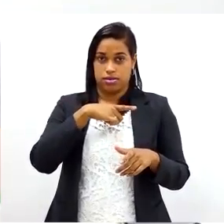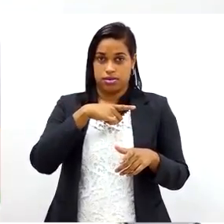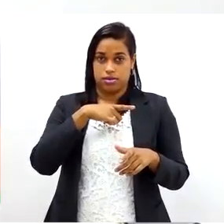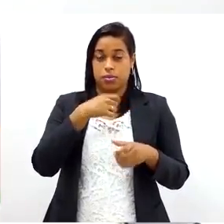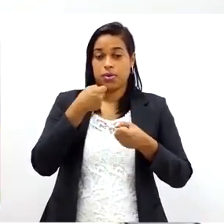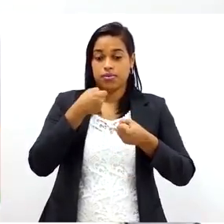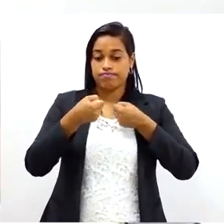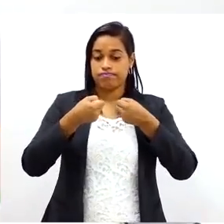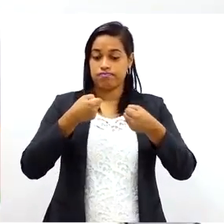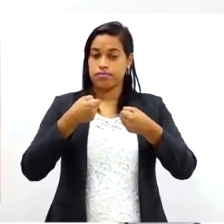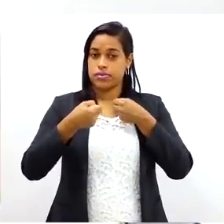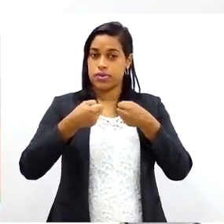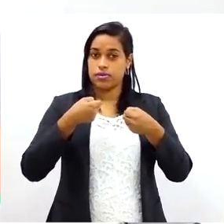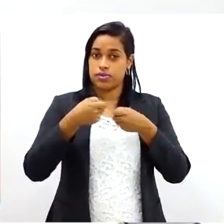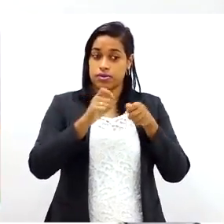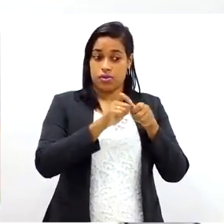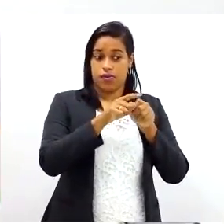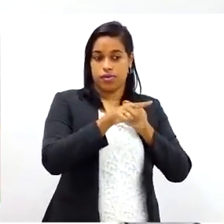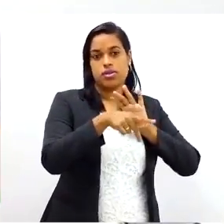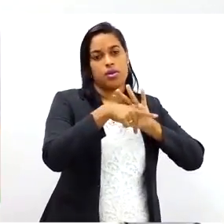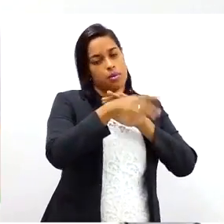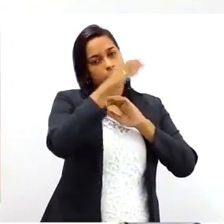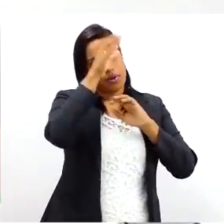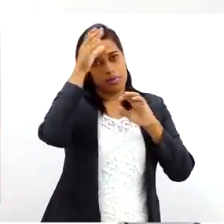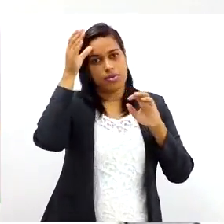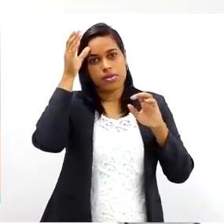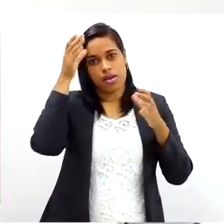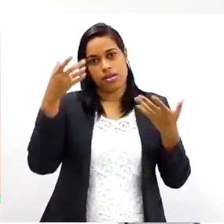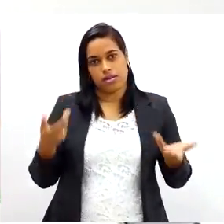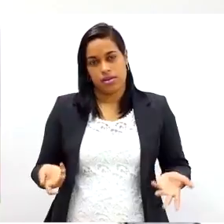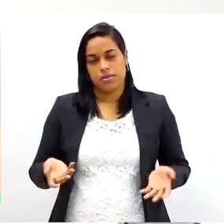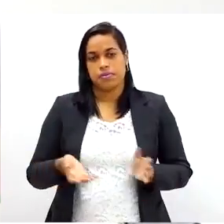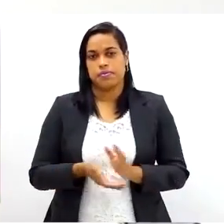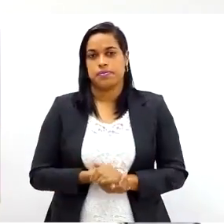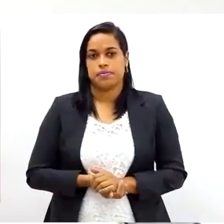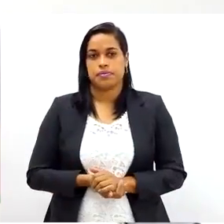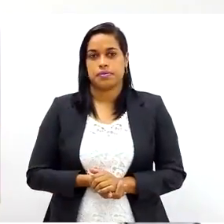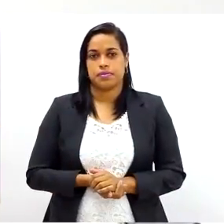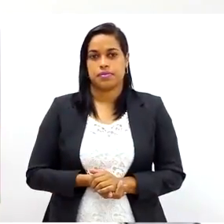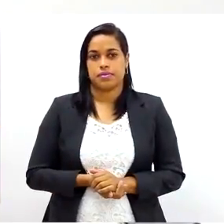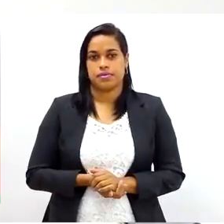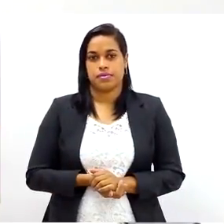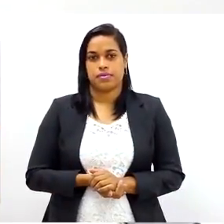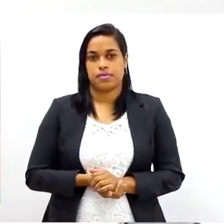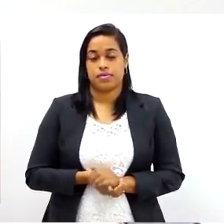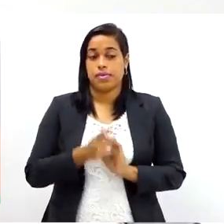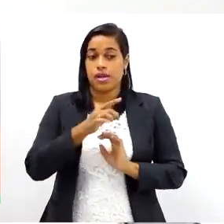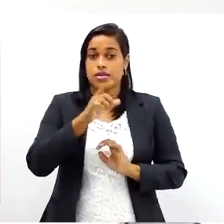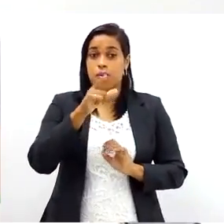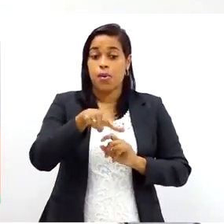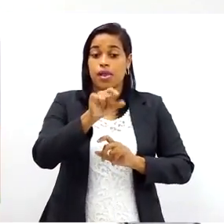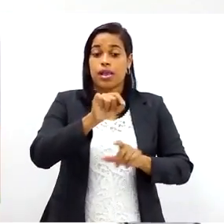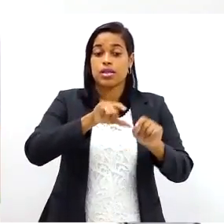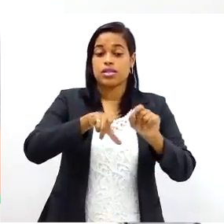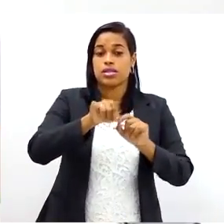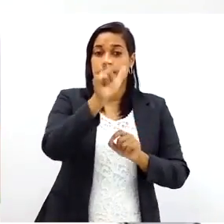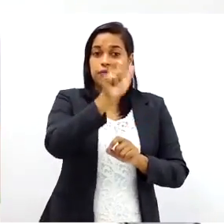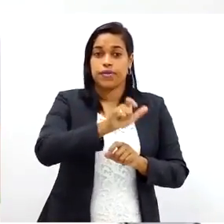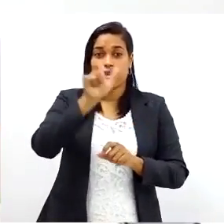numa entrevista que eu vou fazer com ele. Esses requisitos, eles são classificados em